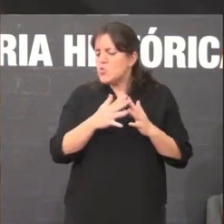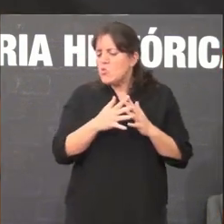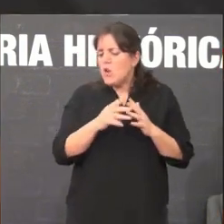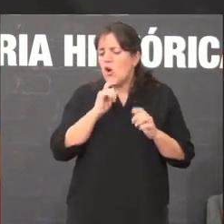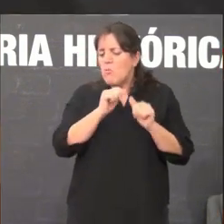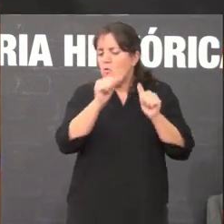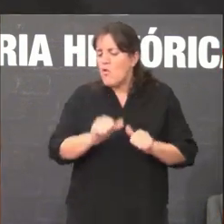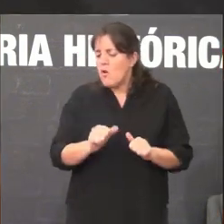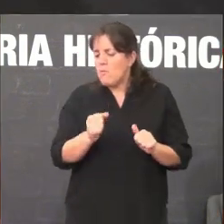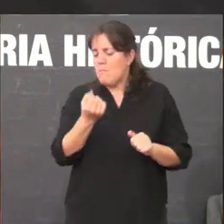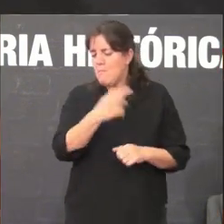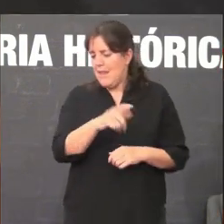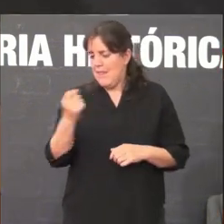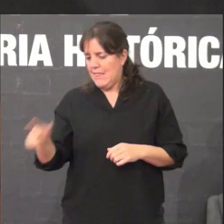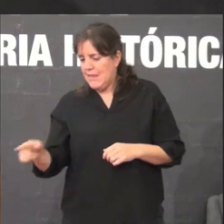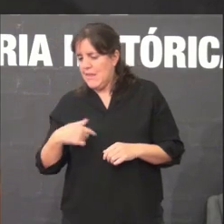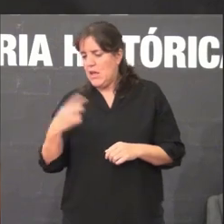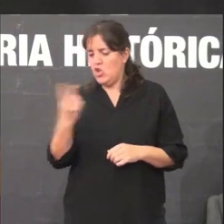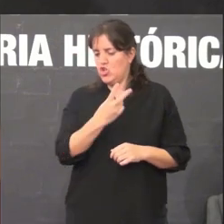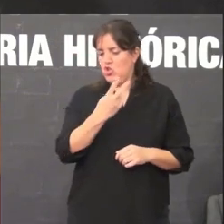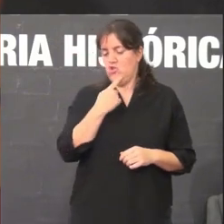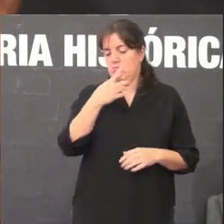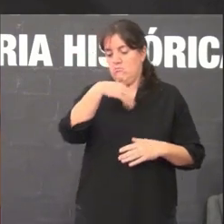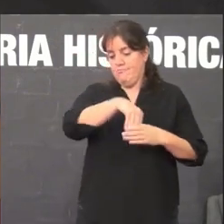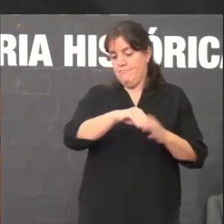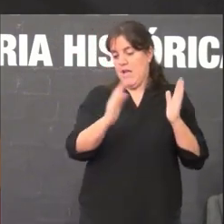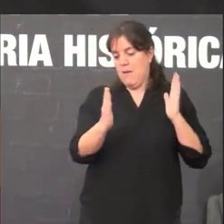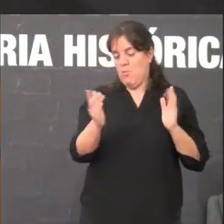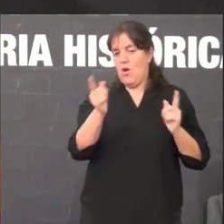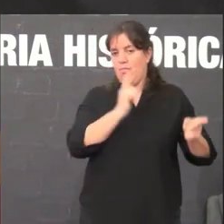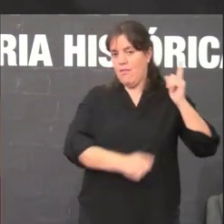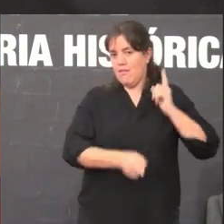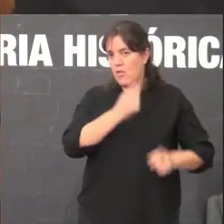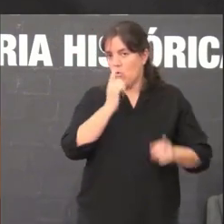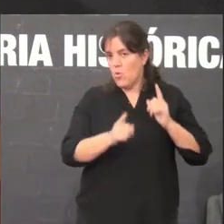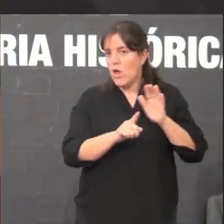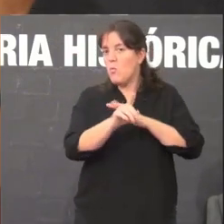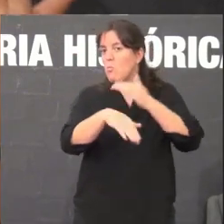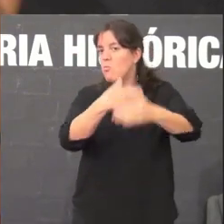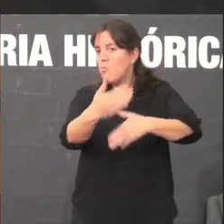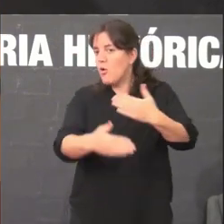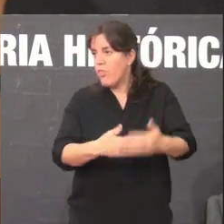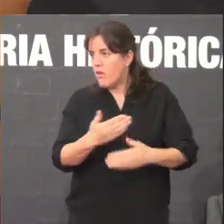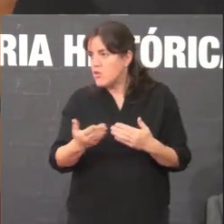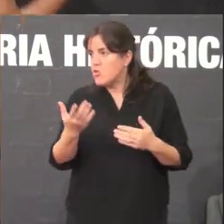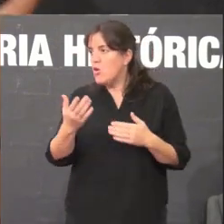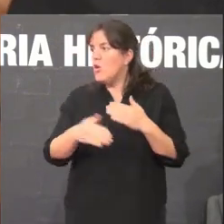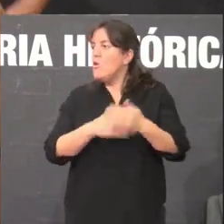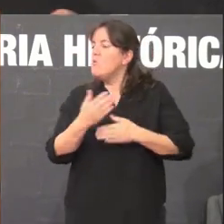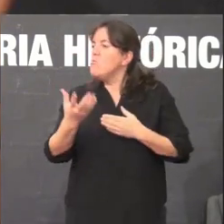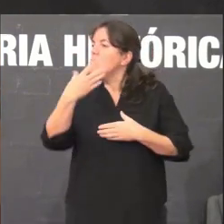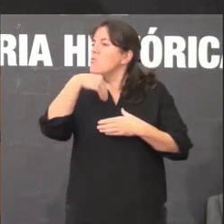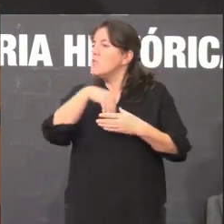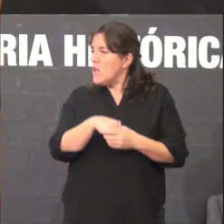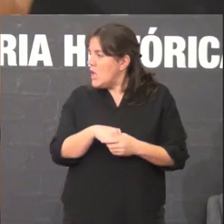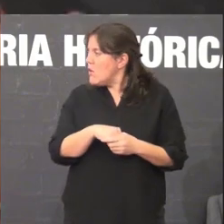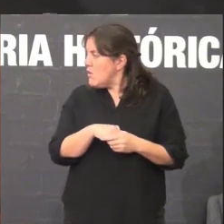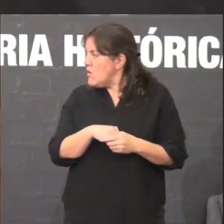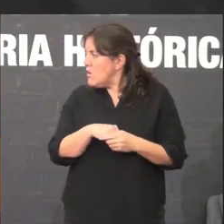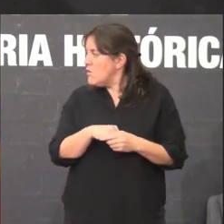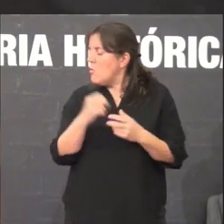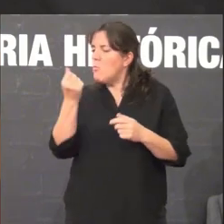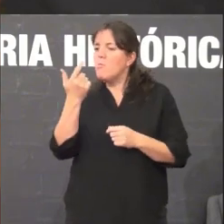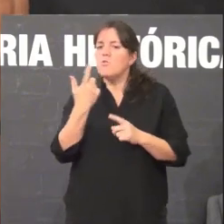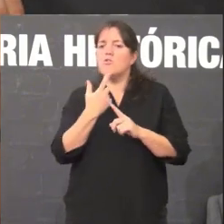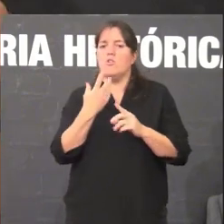dois países que viviam numa ditadura e que têm um processo que é um processo, então, o desenvolvimento de um processo muito